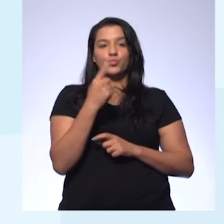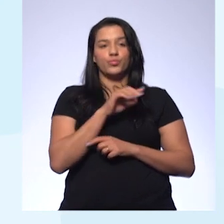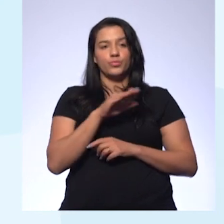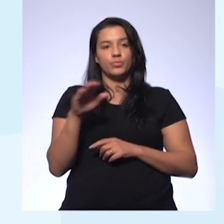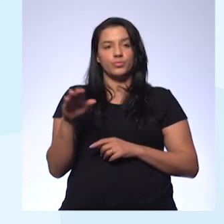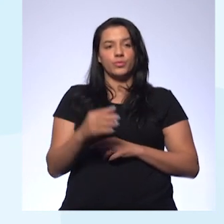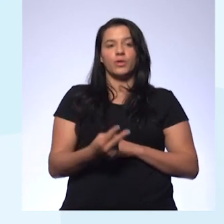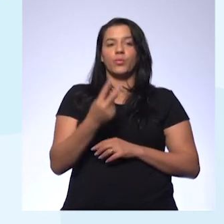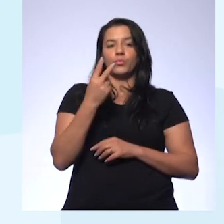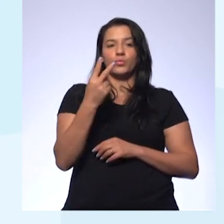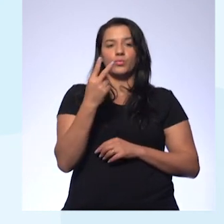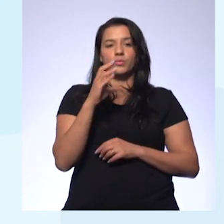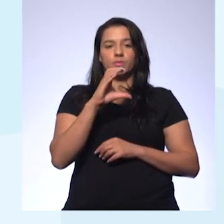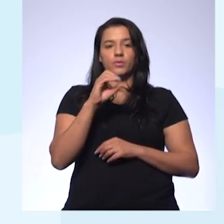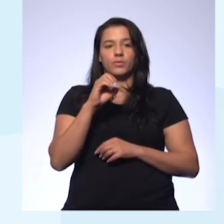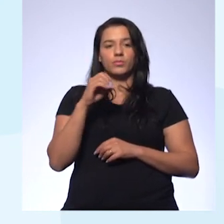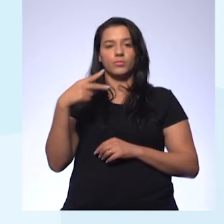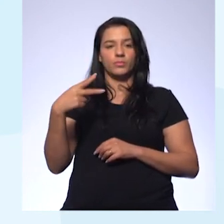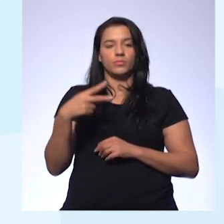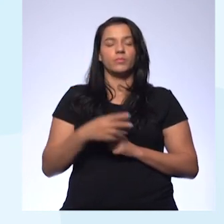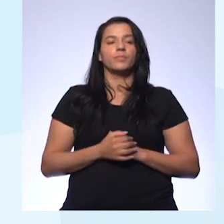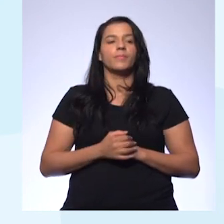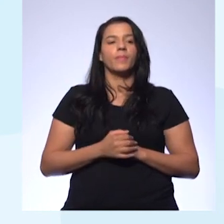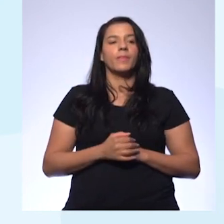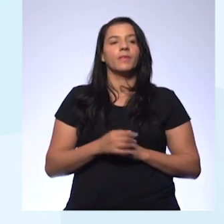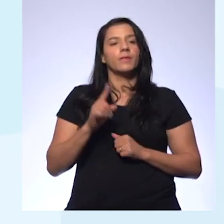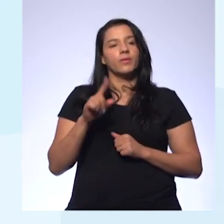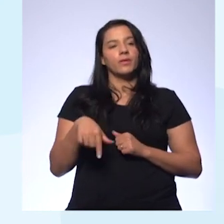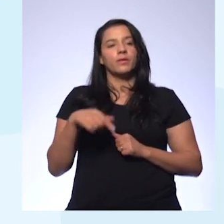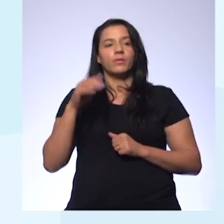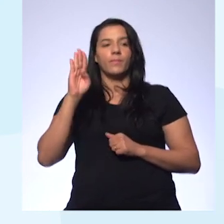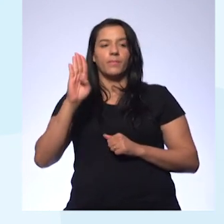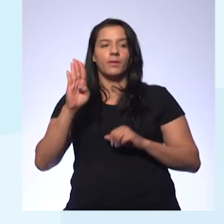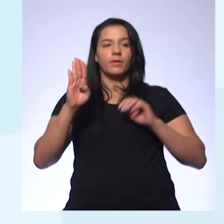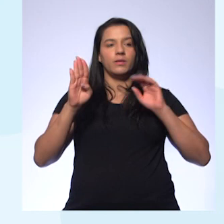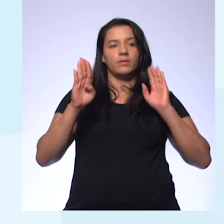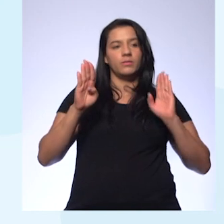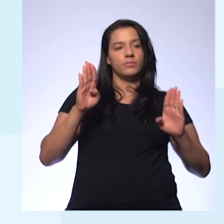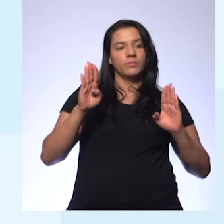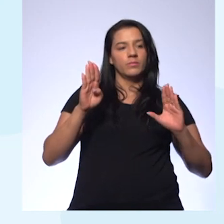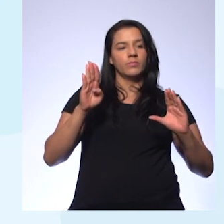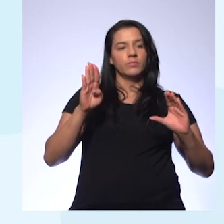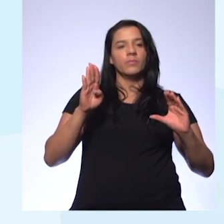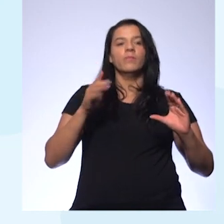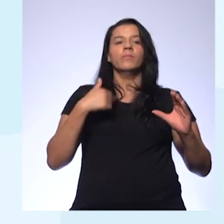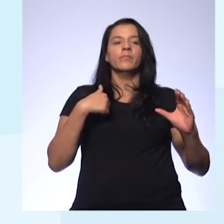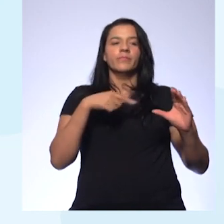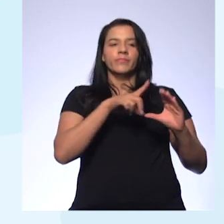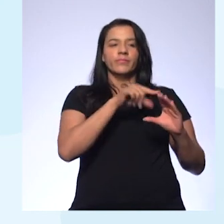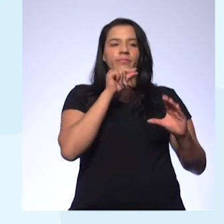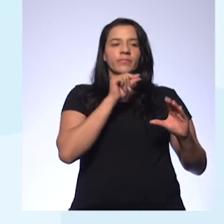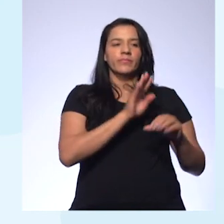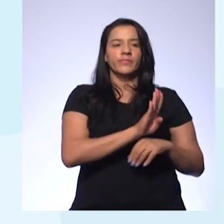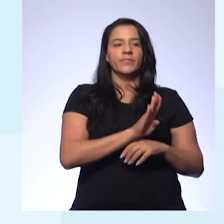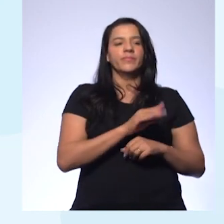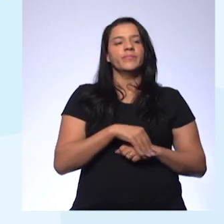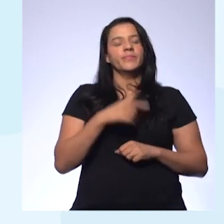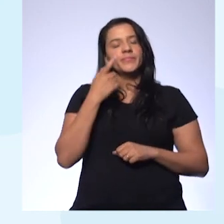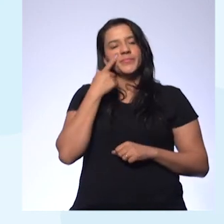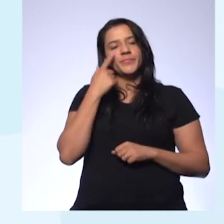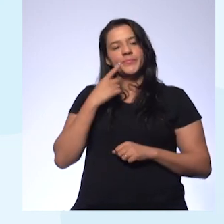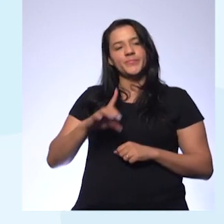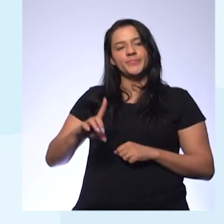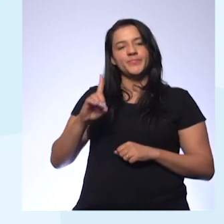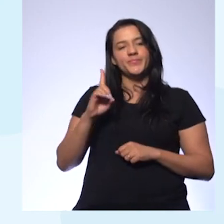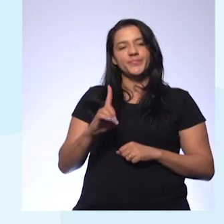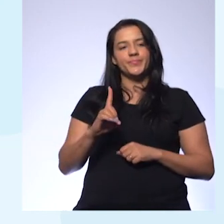no carbono 2. Então, entre o B e o C, eu fico com B. Perfeito? Vamos olhar o D. Eu tenho